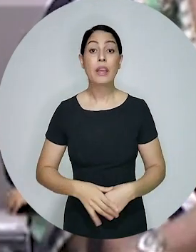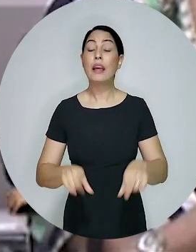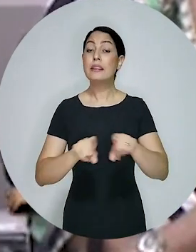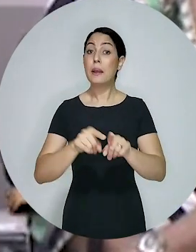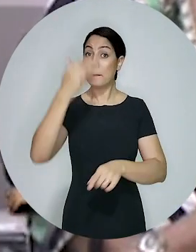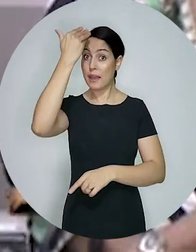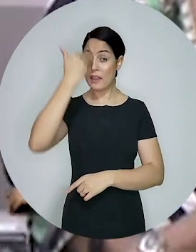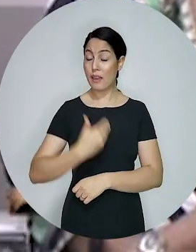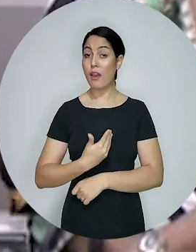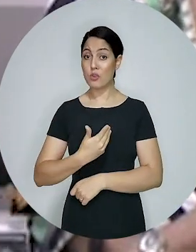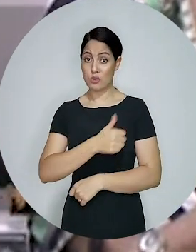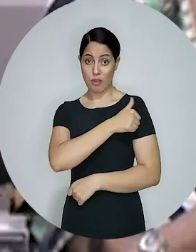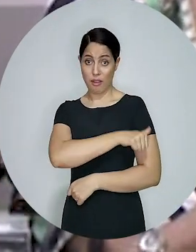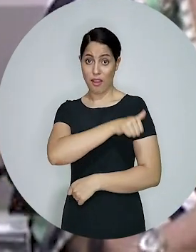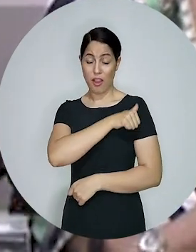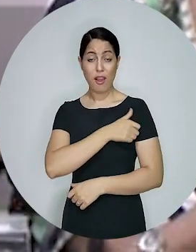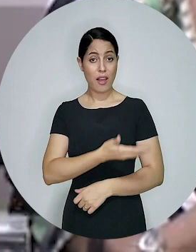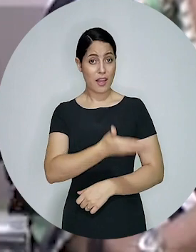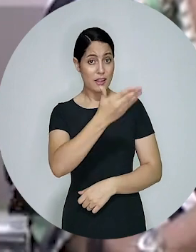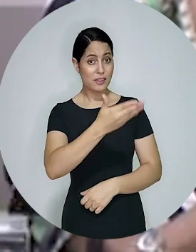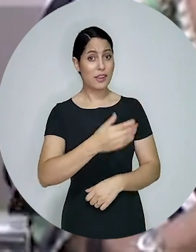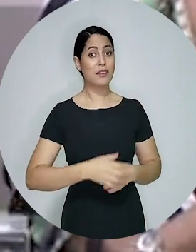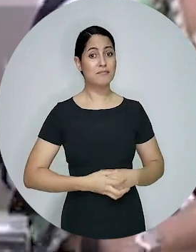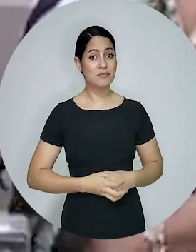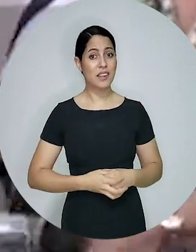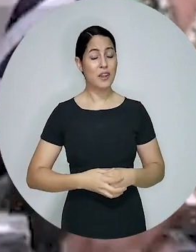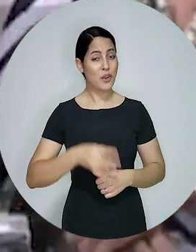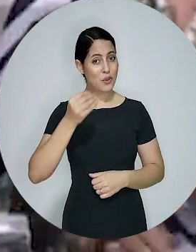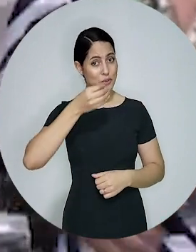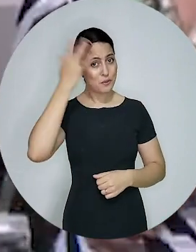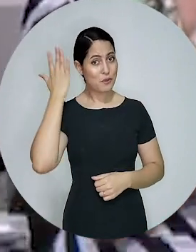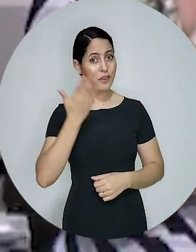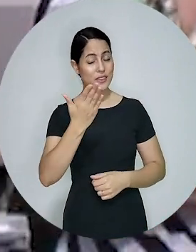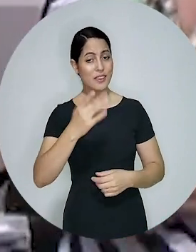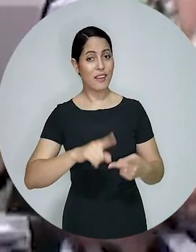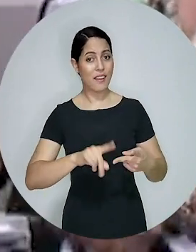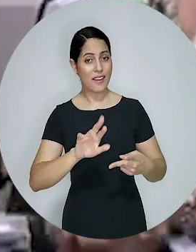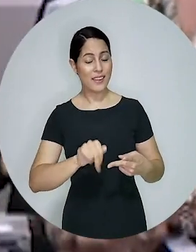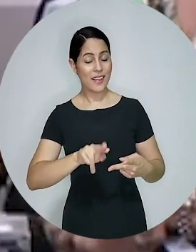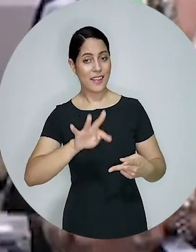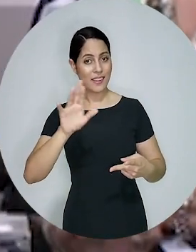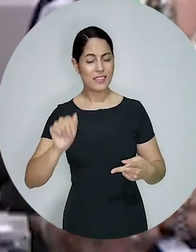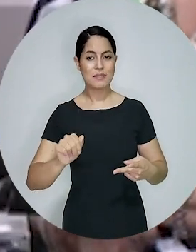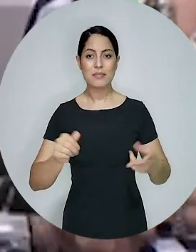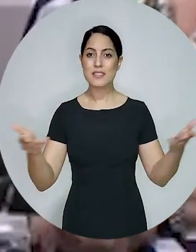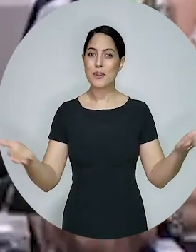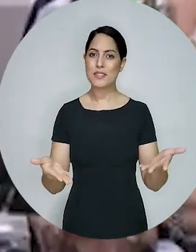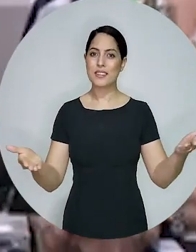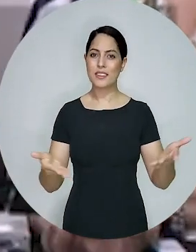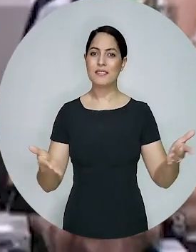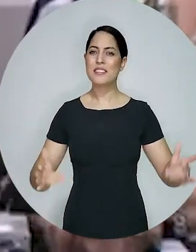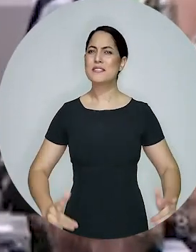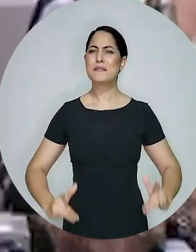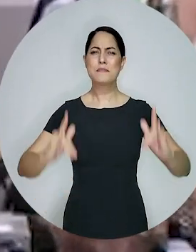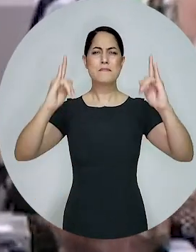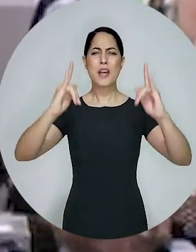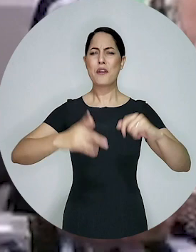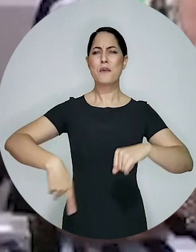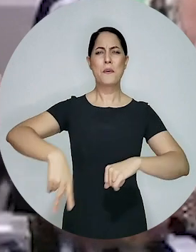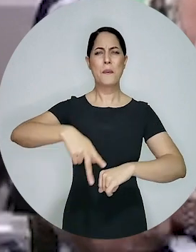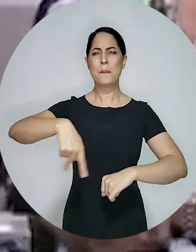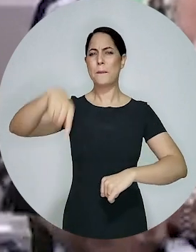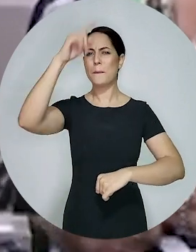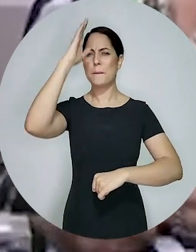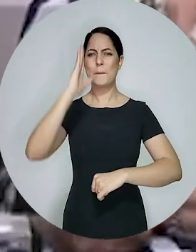ministro Fux, Renata, que as palavras de coragem e independência que aqui nesse belo prédio, no coração